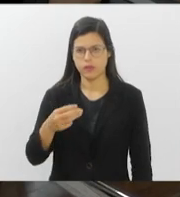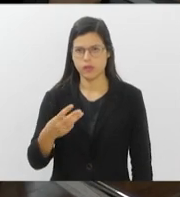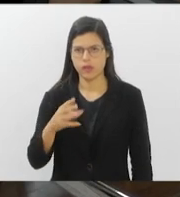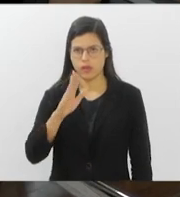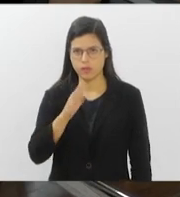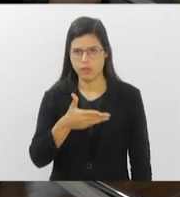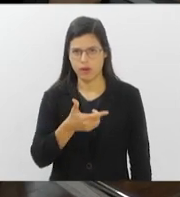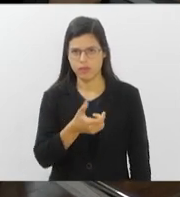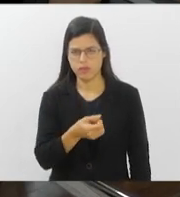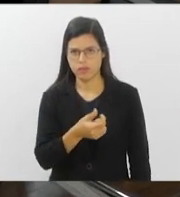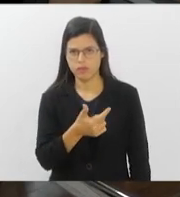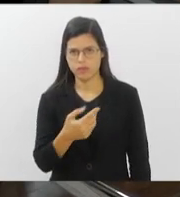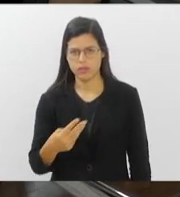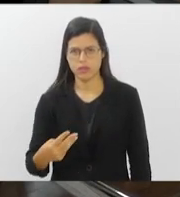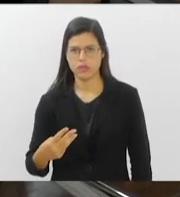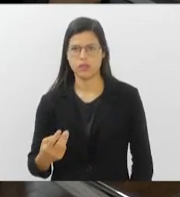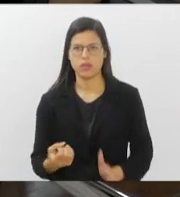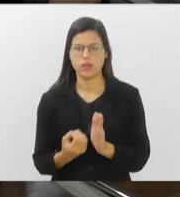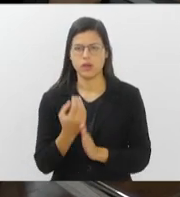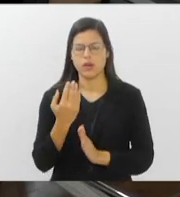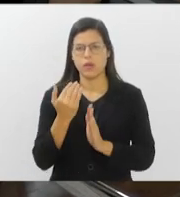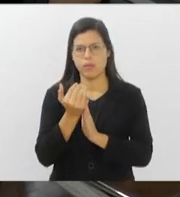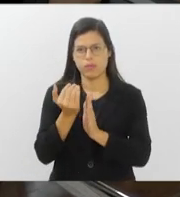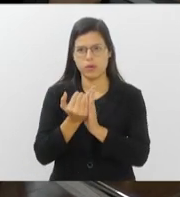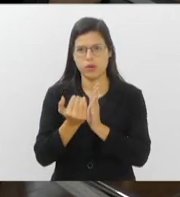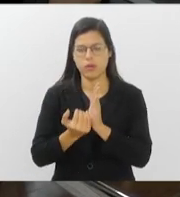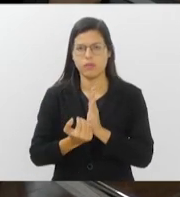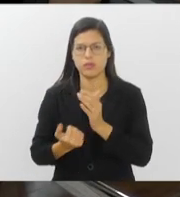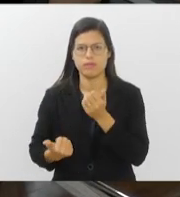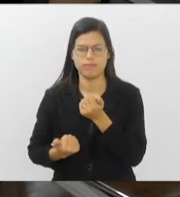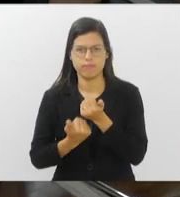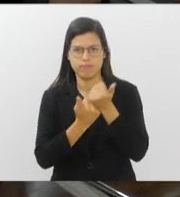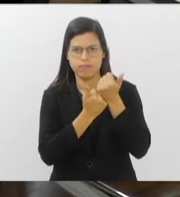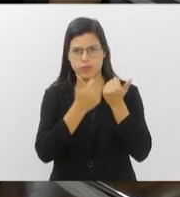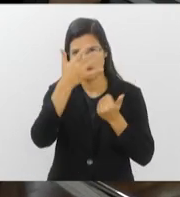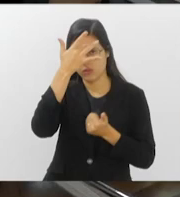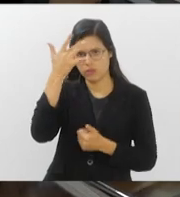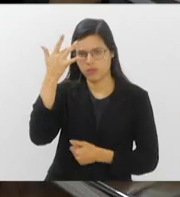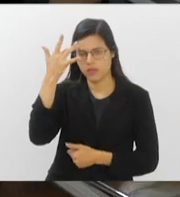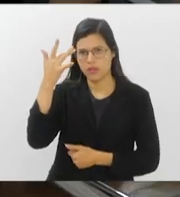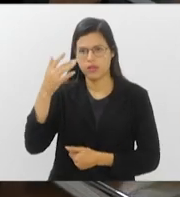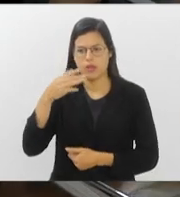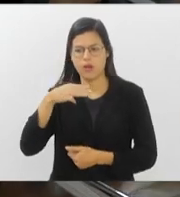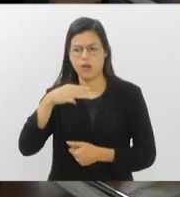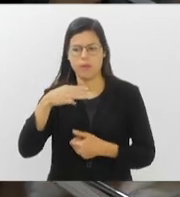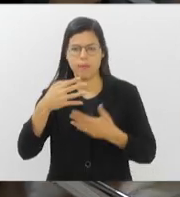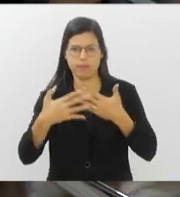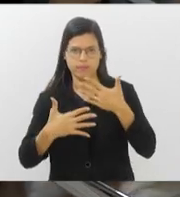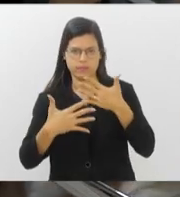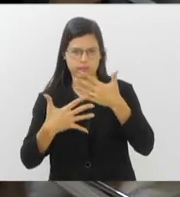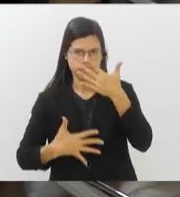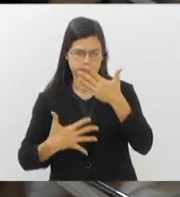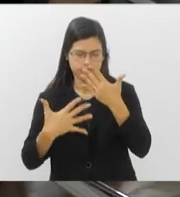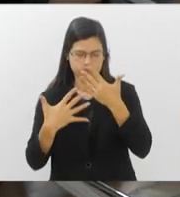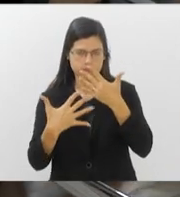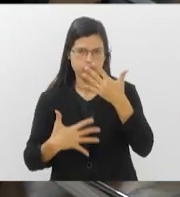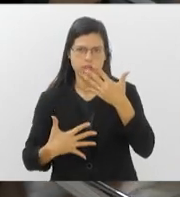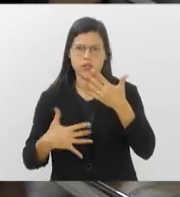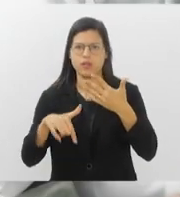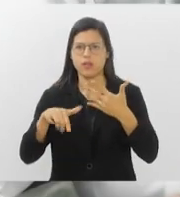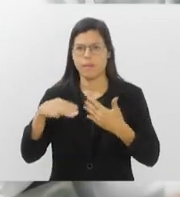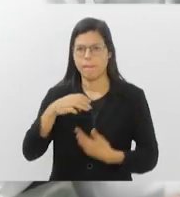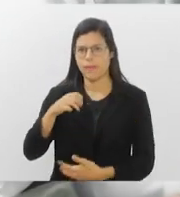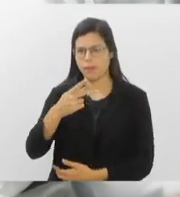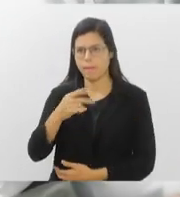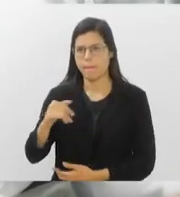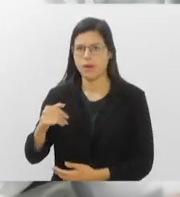1493/2023, que cria o programa de apoio à saúde mental para as mães atípicas nos estabelecimentos públicos de saúde no Estado do Rio de Janeiro. Eu queria que ele fosse submetido à